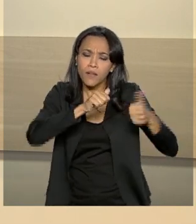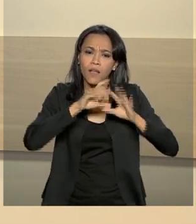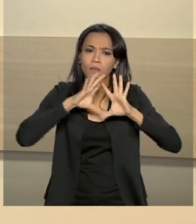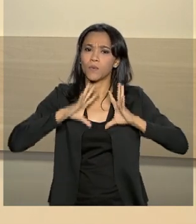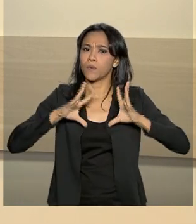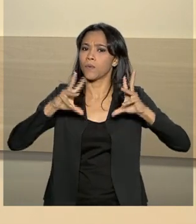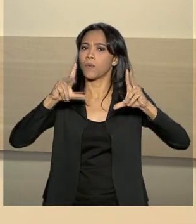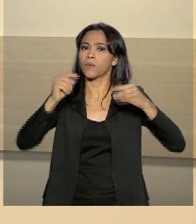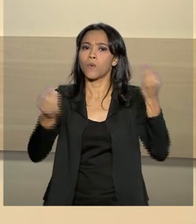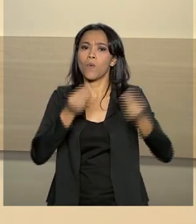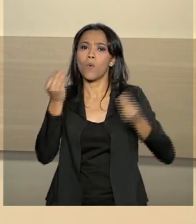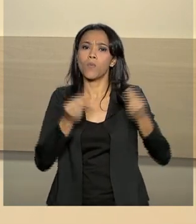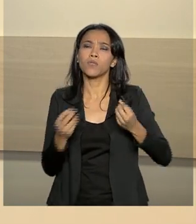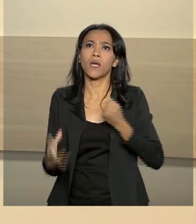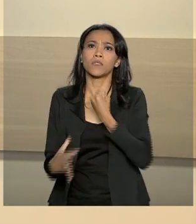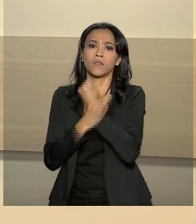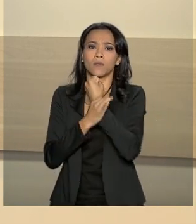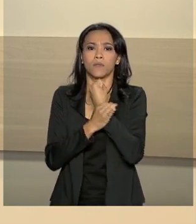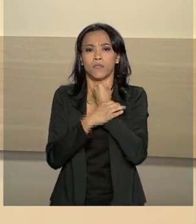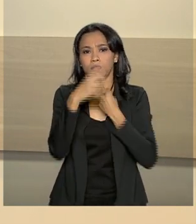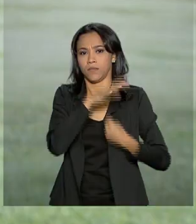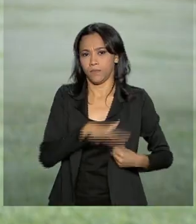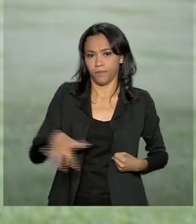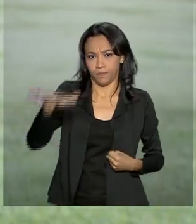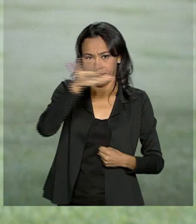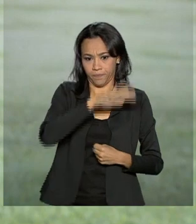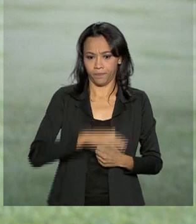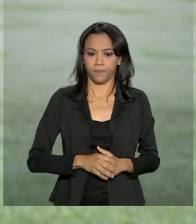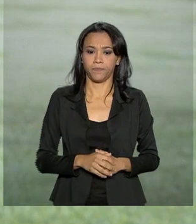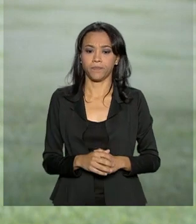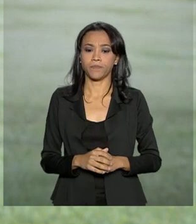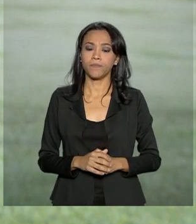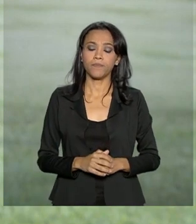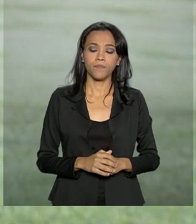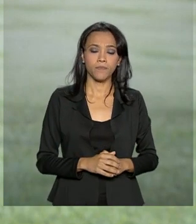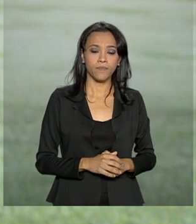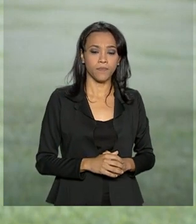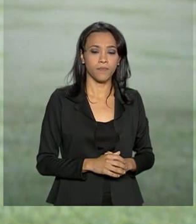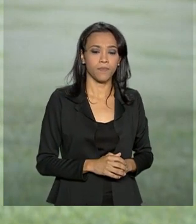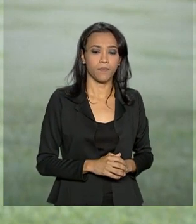de manutenção dessas usinas.